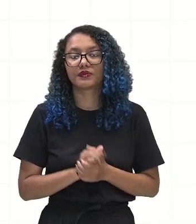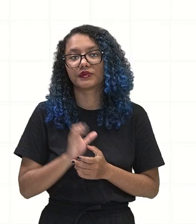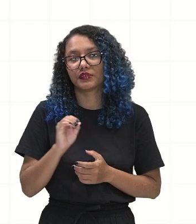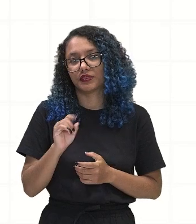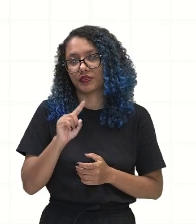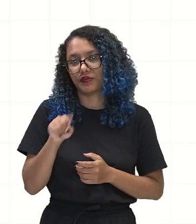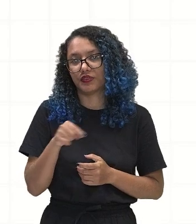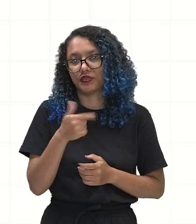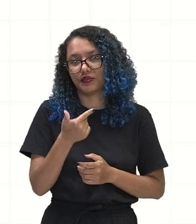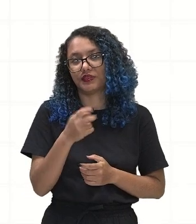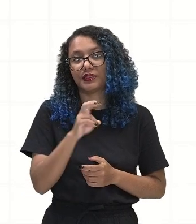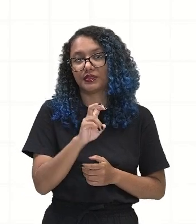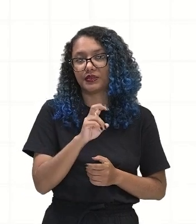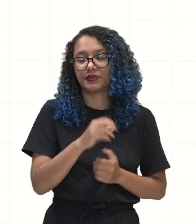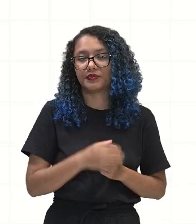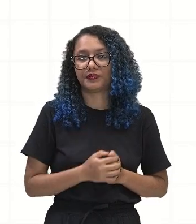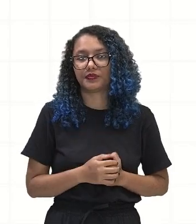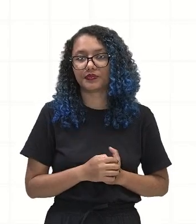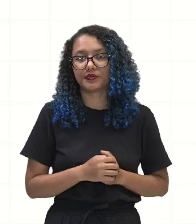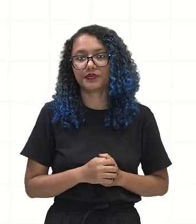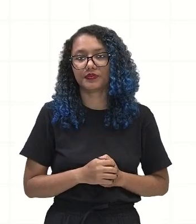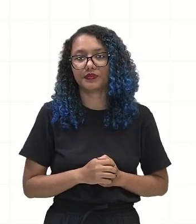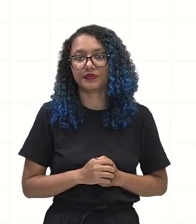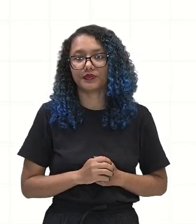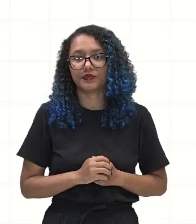25 centésimos, tá?